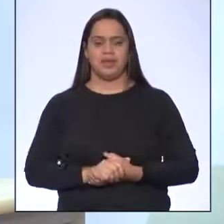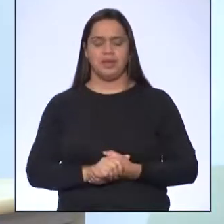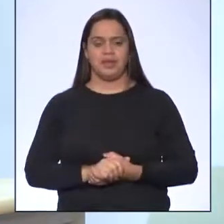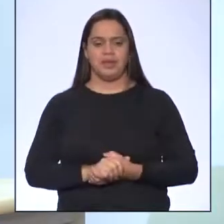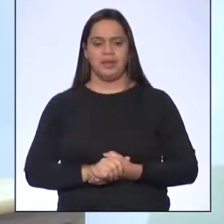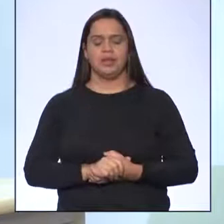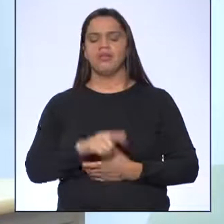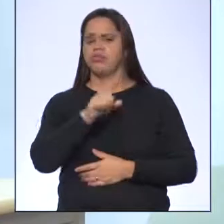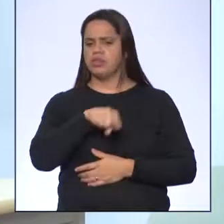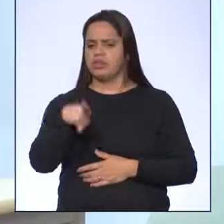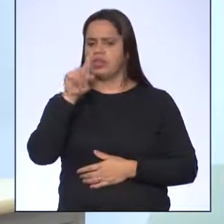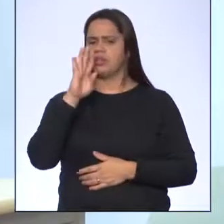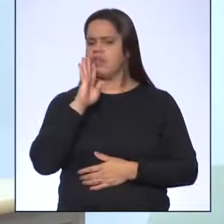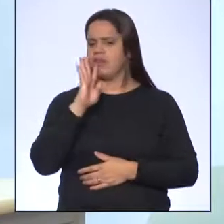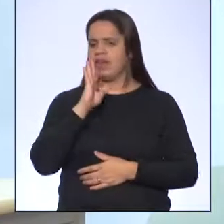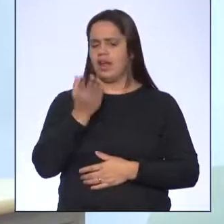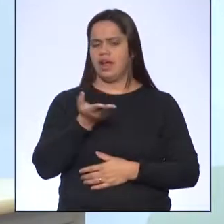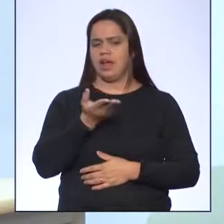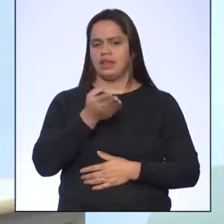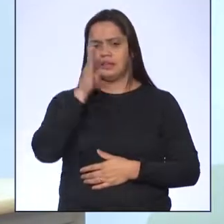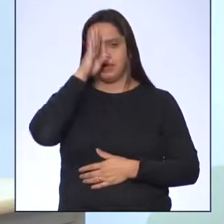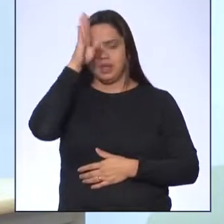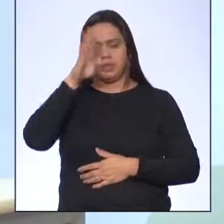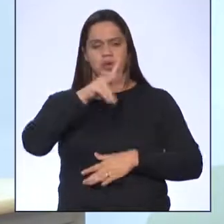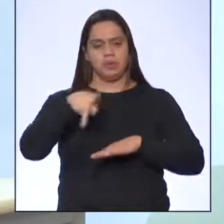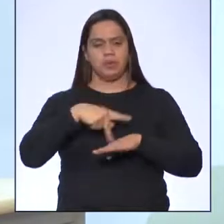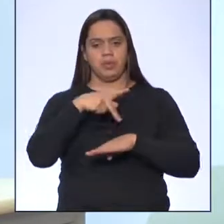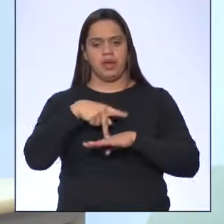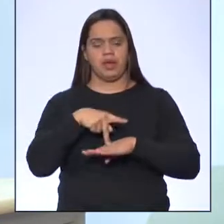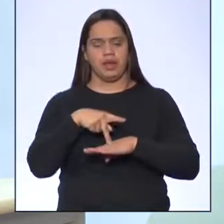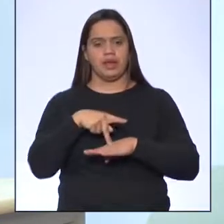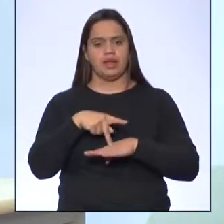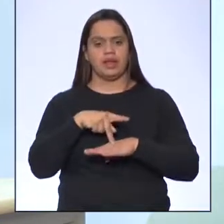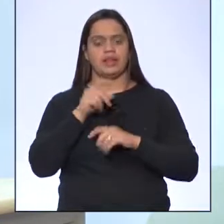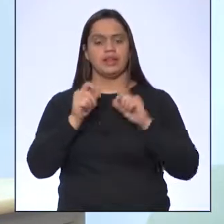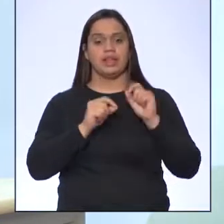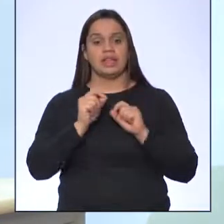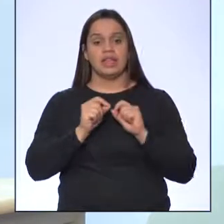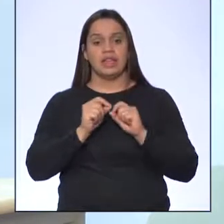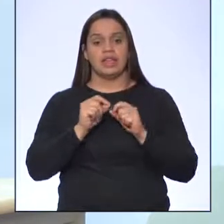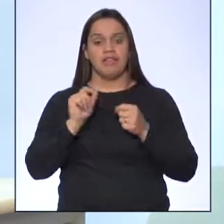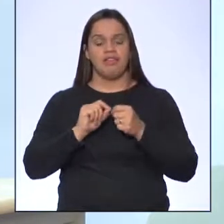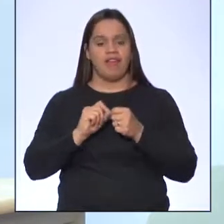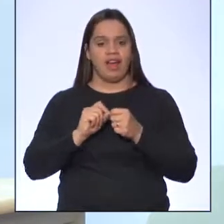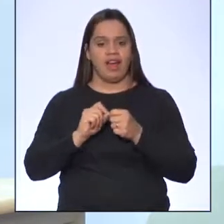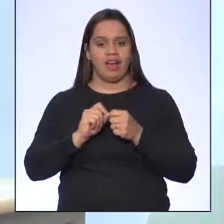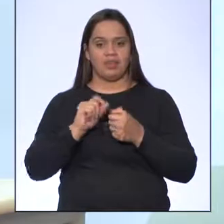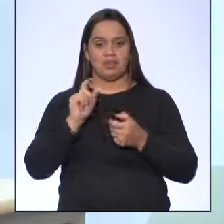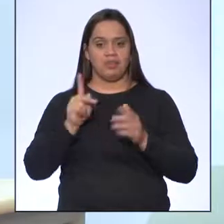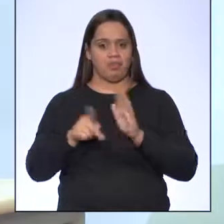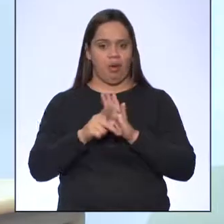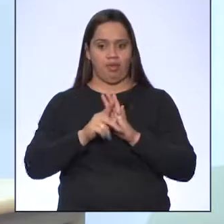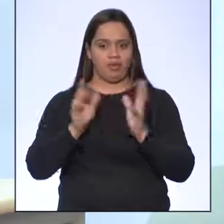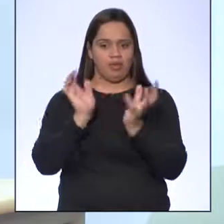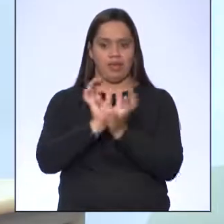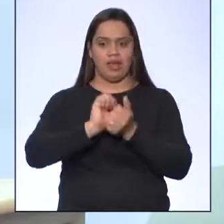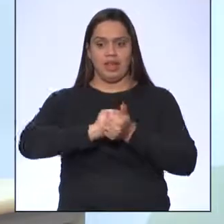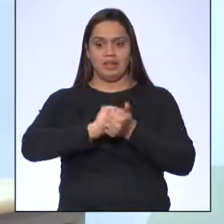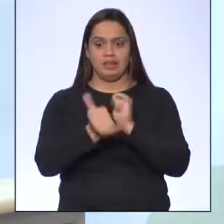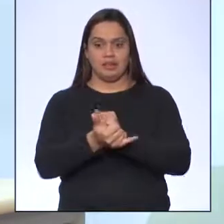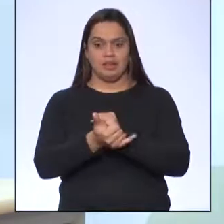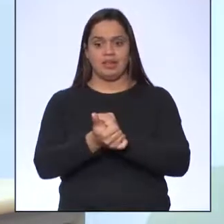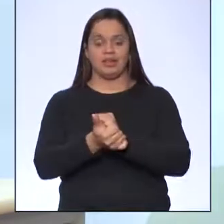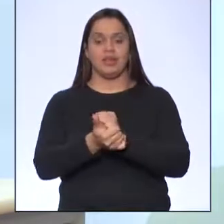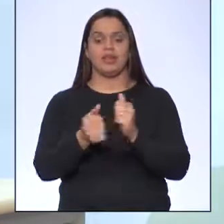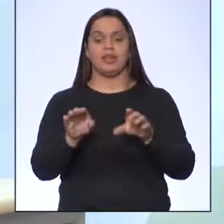vocês conhecem, né, principalmente aqueles países que disputam, né, campeonatos esportivos, né,